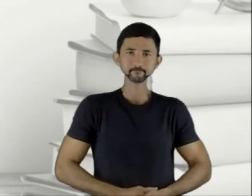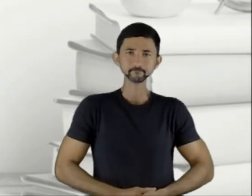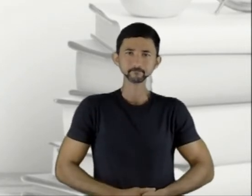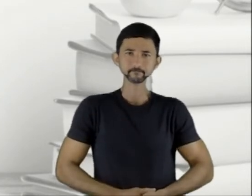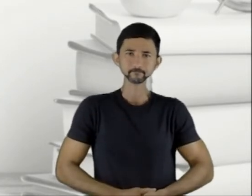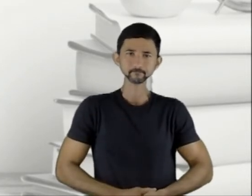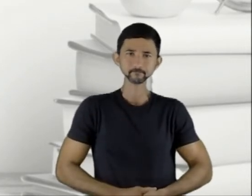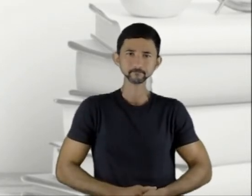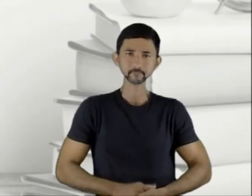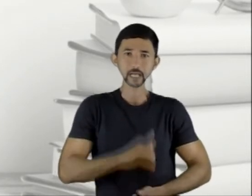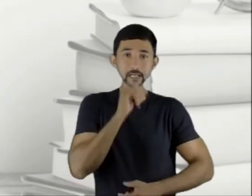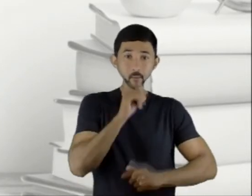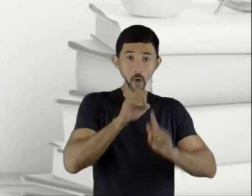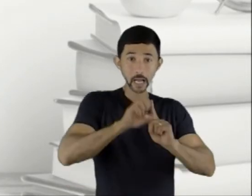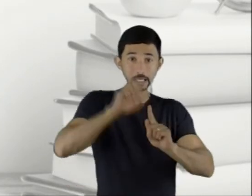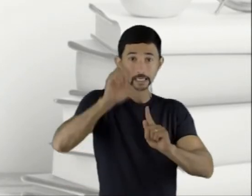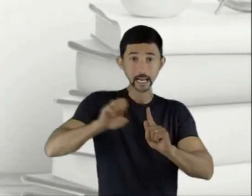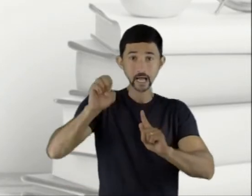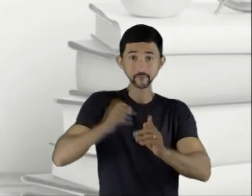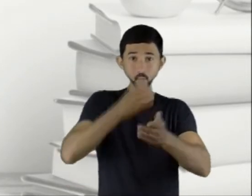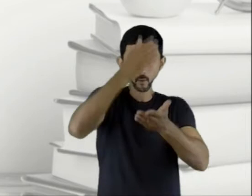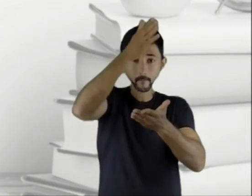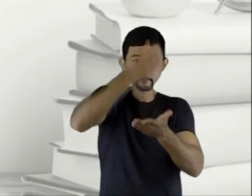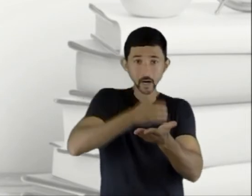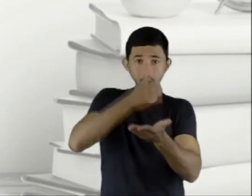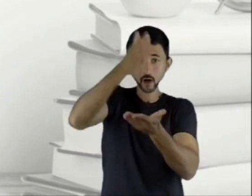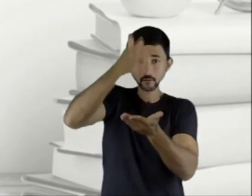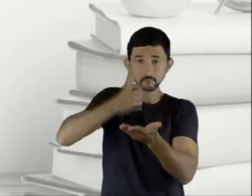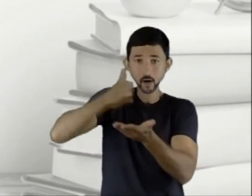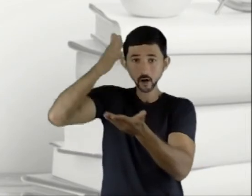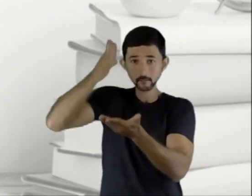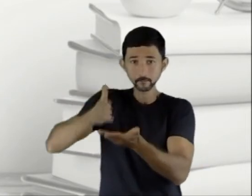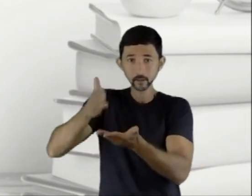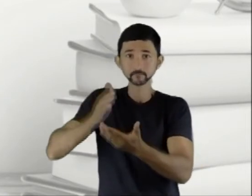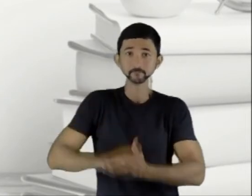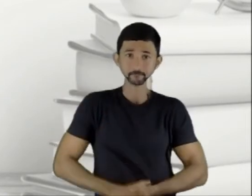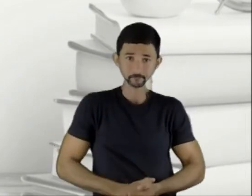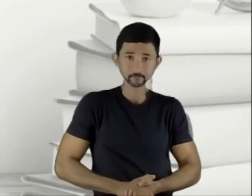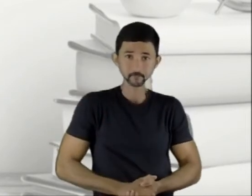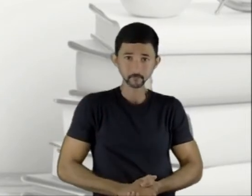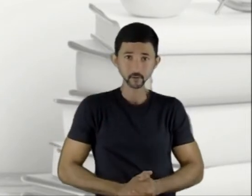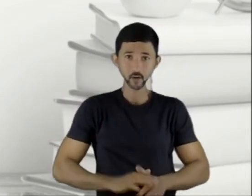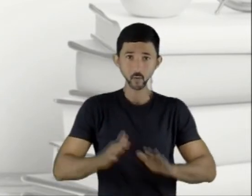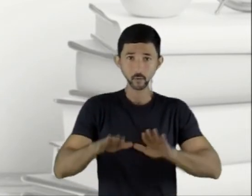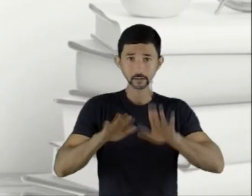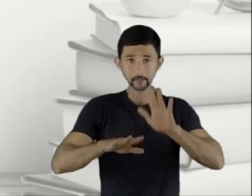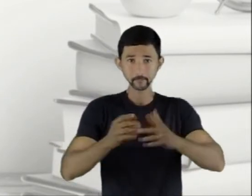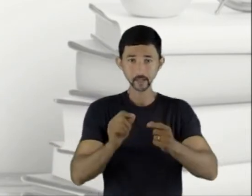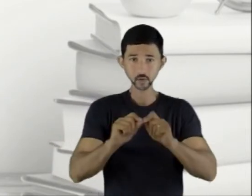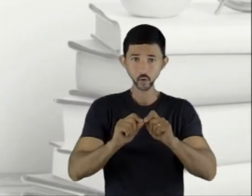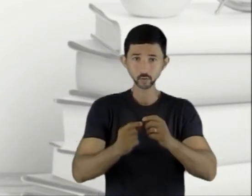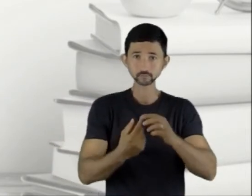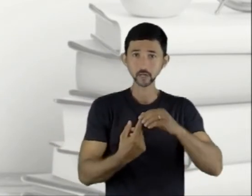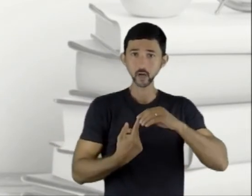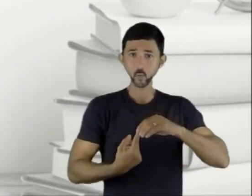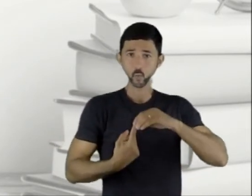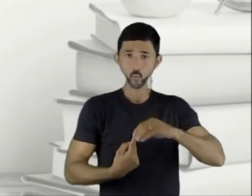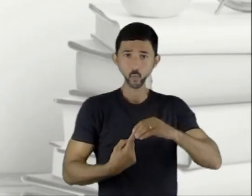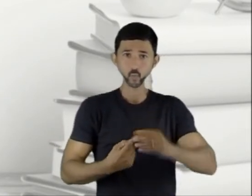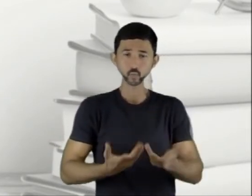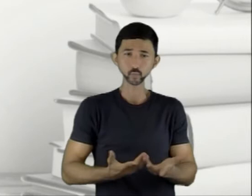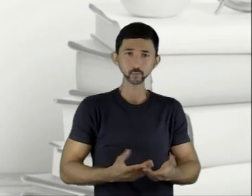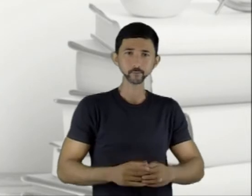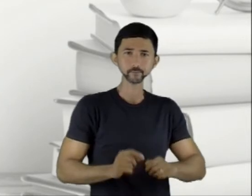ou de colunas. Compara dados entre várias categorias e entre itens individuais. Então, a gente